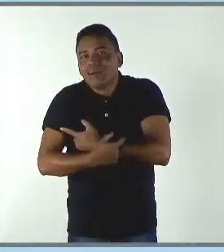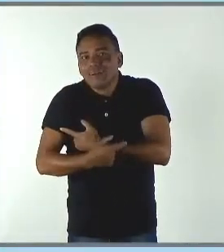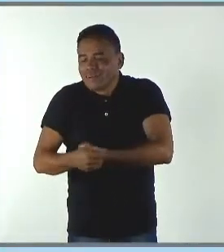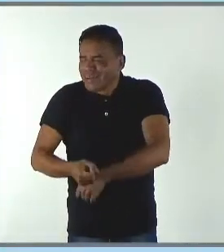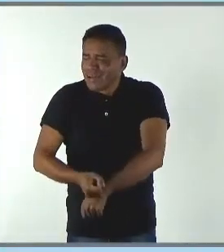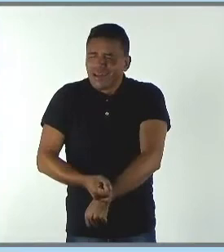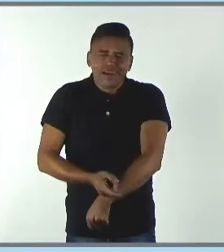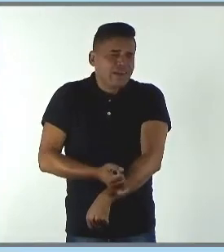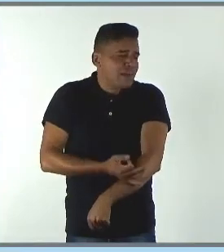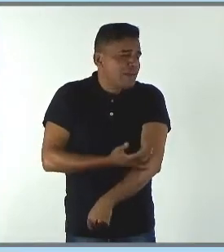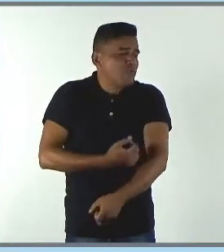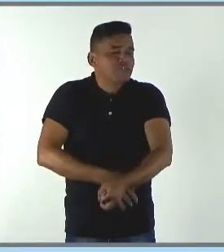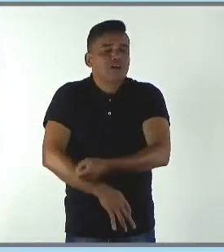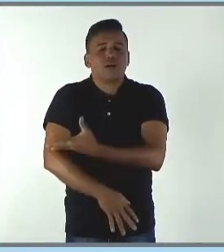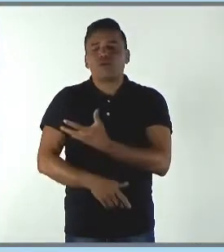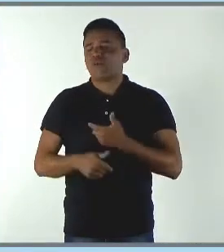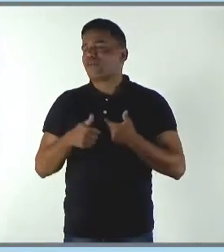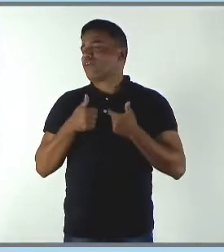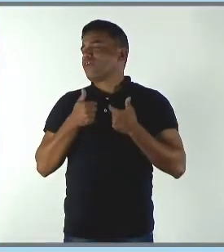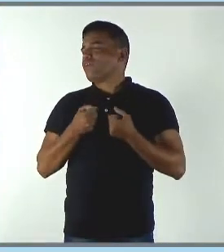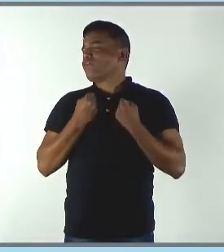grande que, nossa,